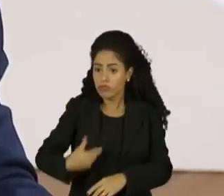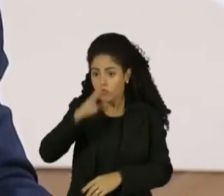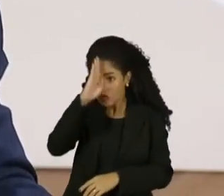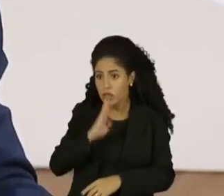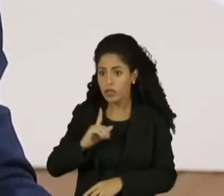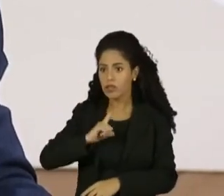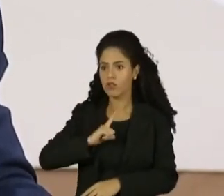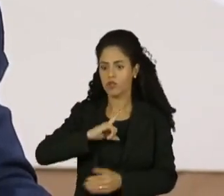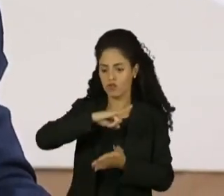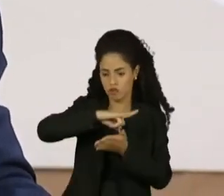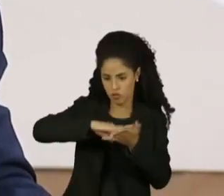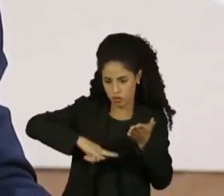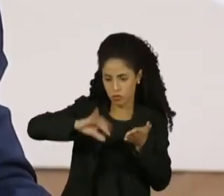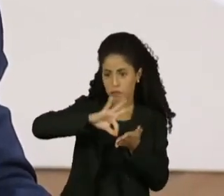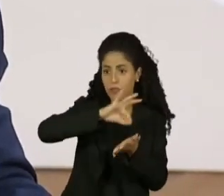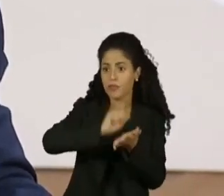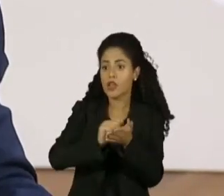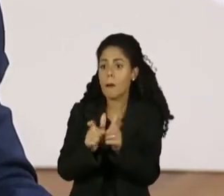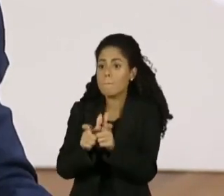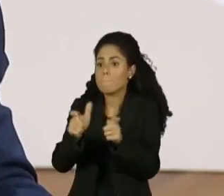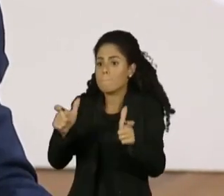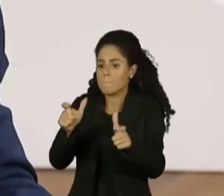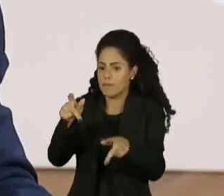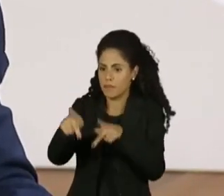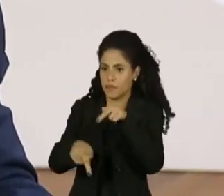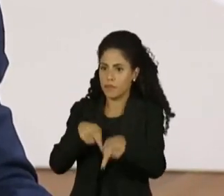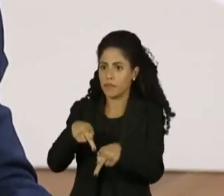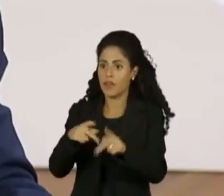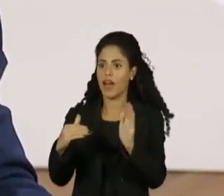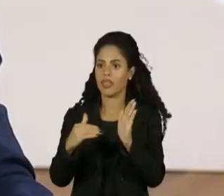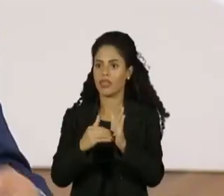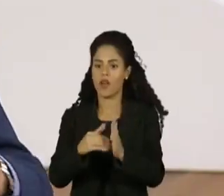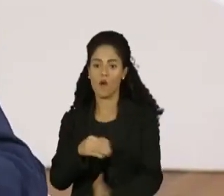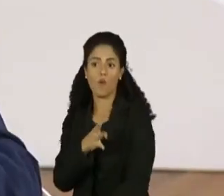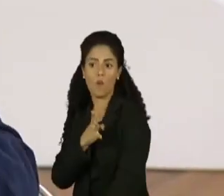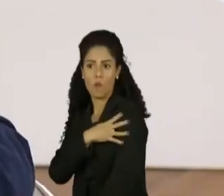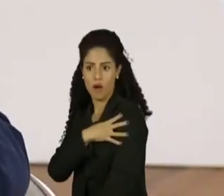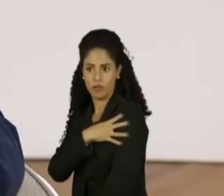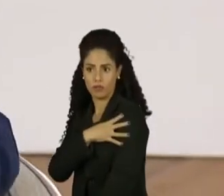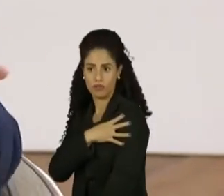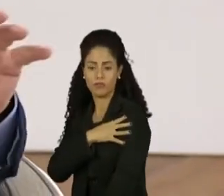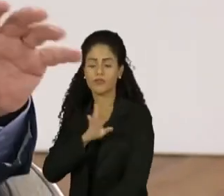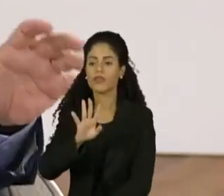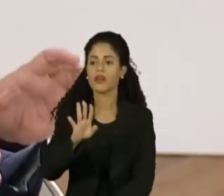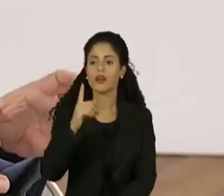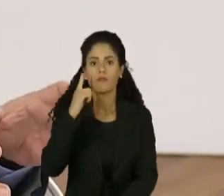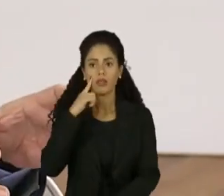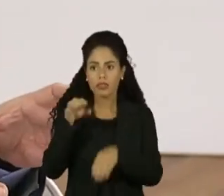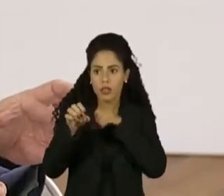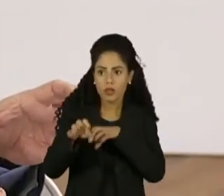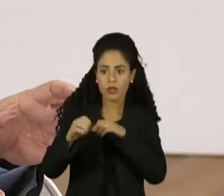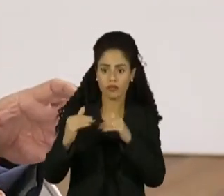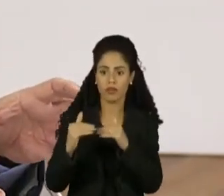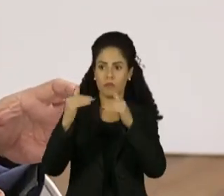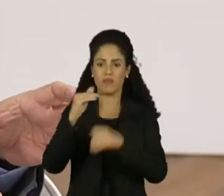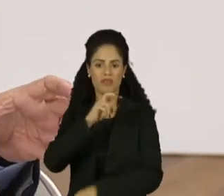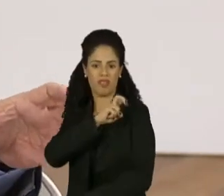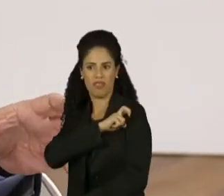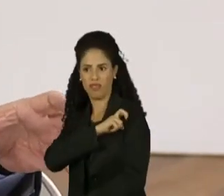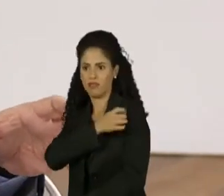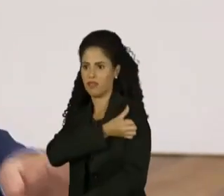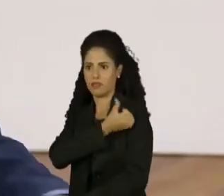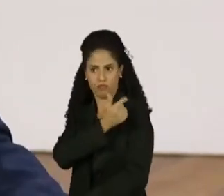tinha matrículas para a maioria da população até o 4º ano primário, mas não tinha educação para os anos subsequentes na